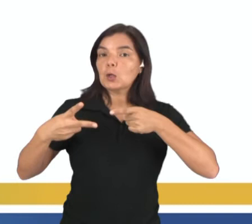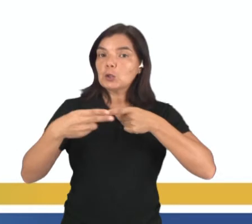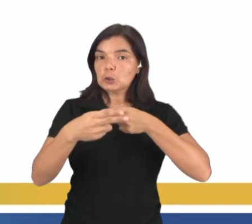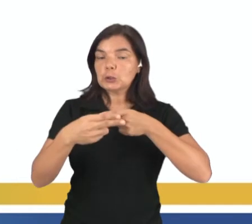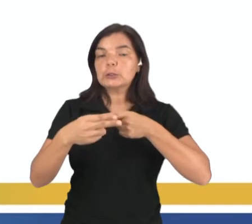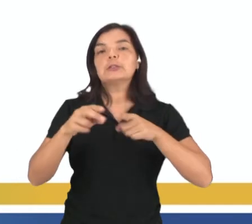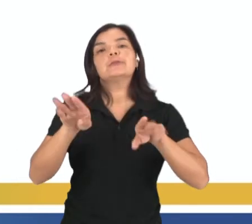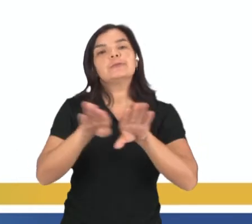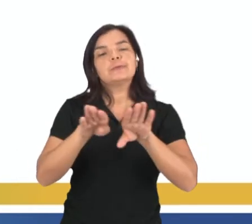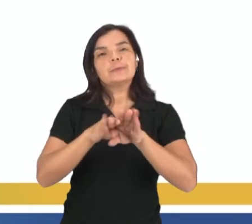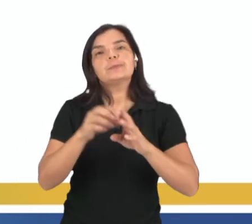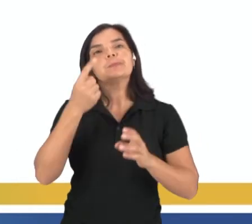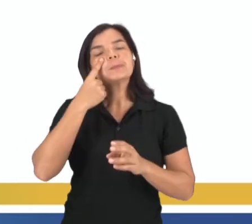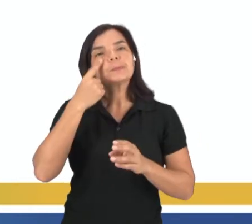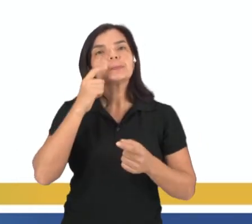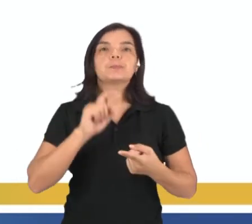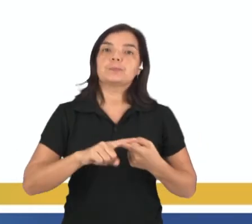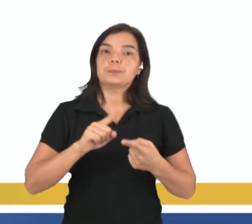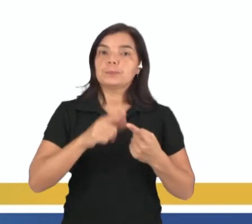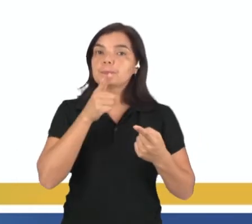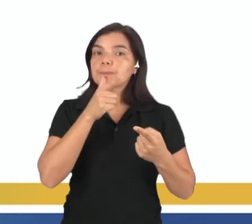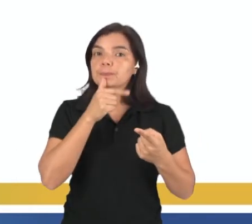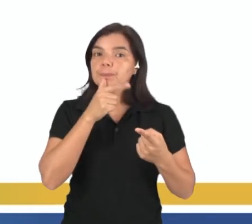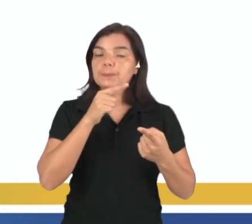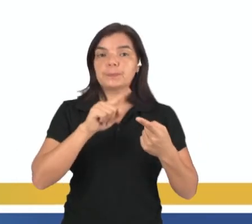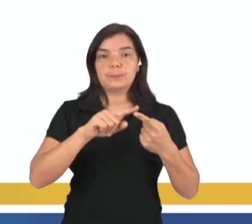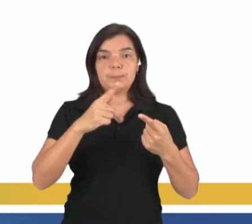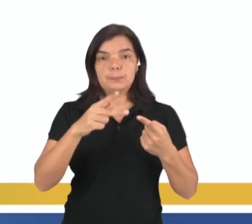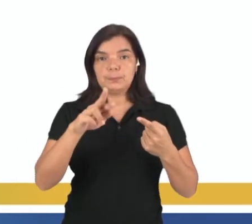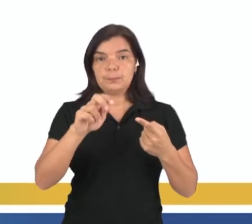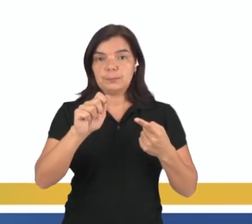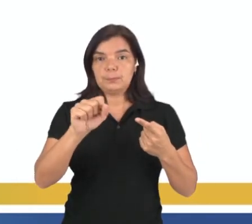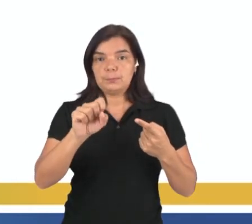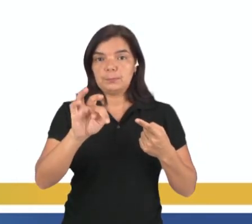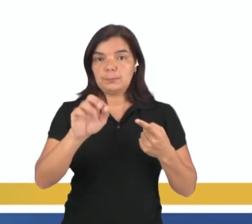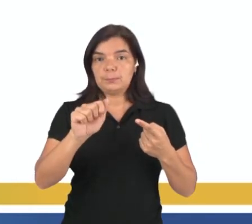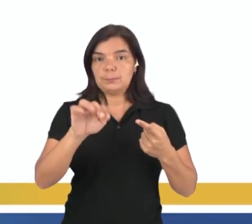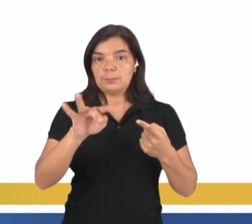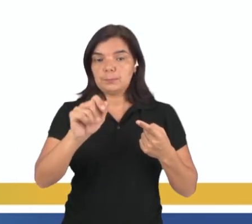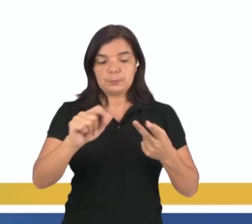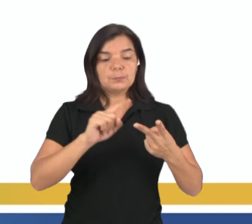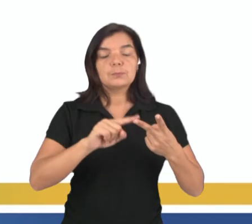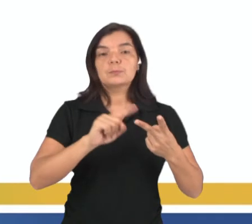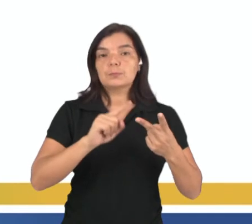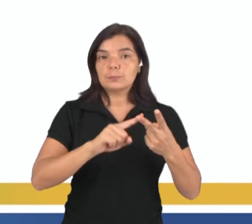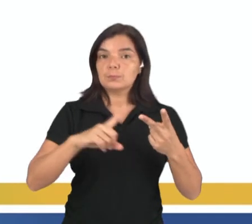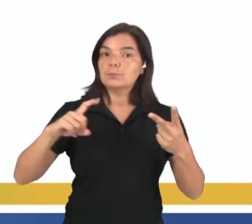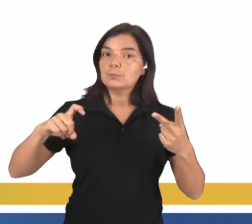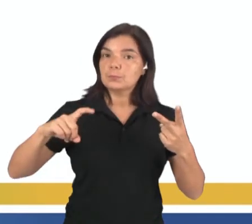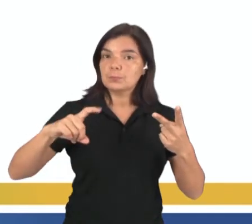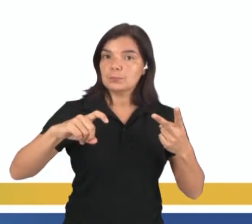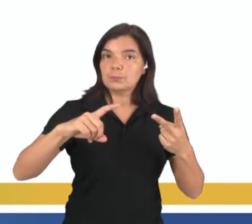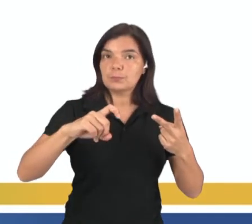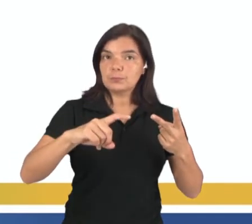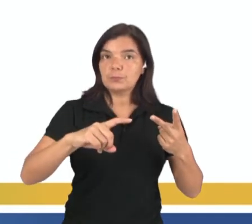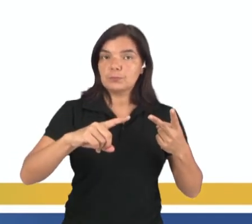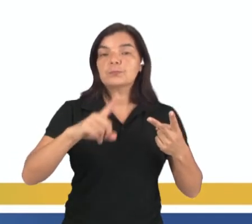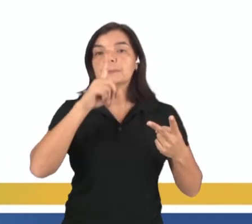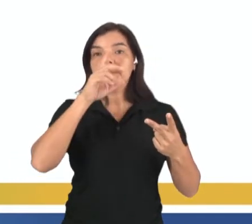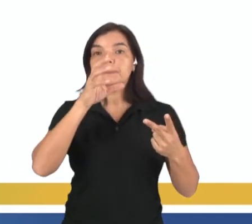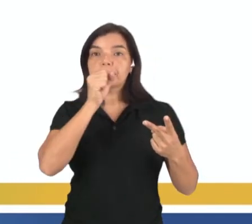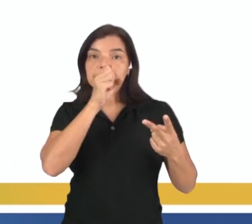vocês observarem o gráfico, nós temos o líquido prostático, ali marcado em azul, os espermatozoides marcado